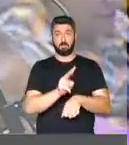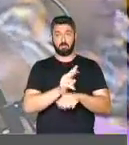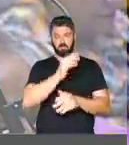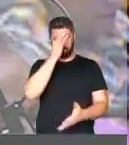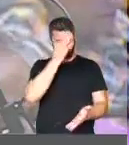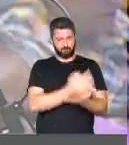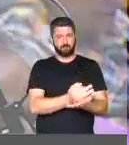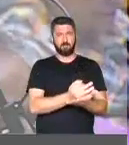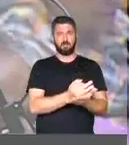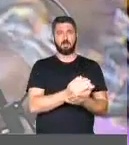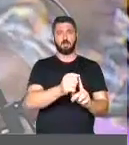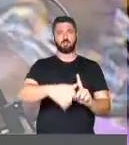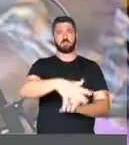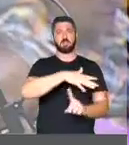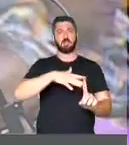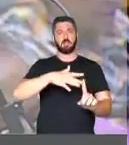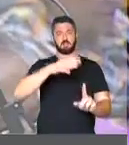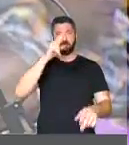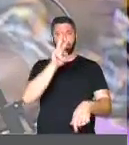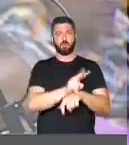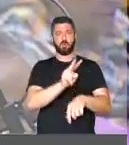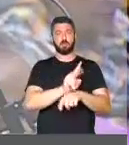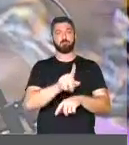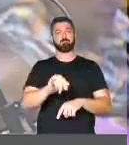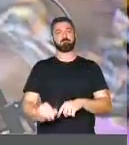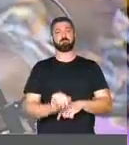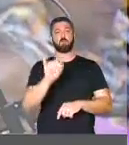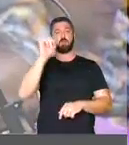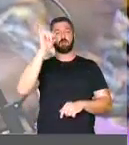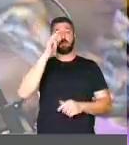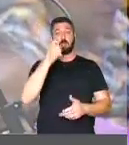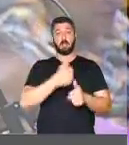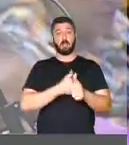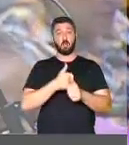proteger a fé, proteger a sociedade, é fundamental que essa